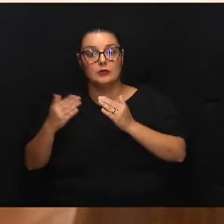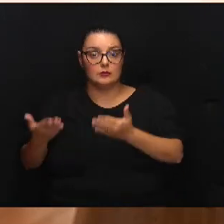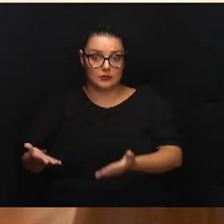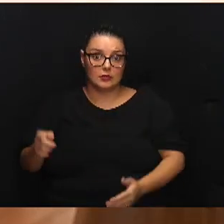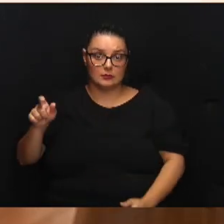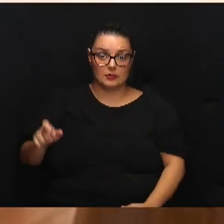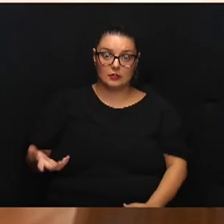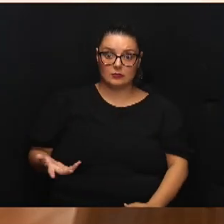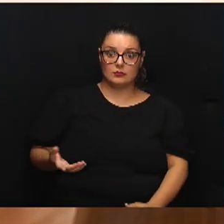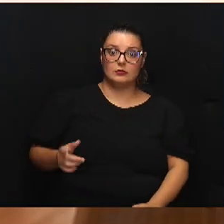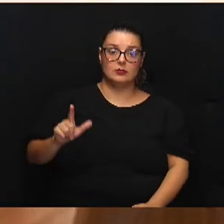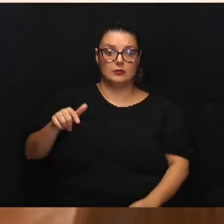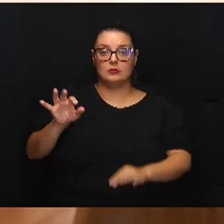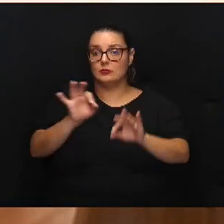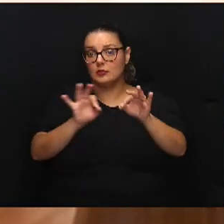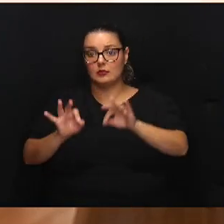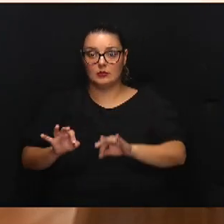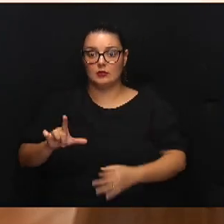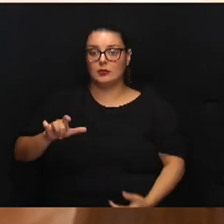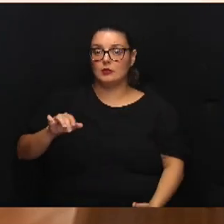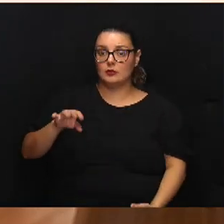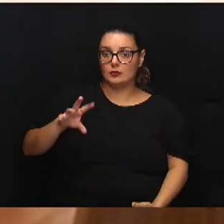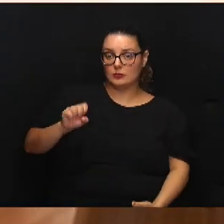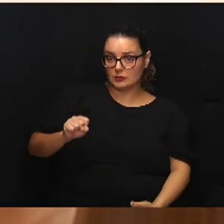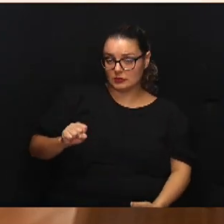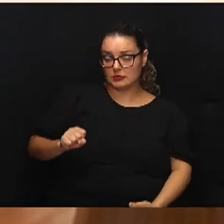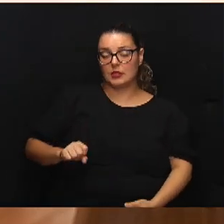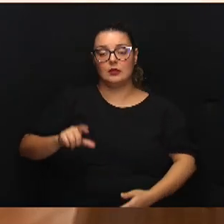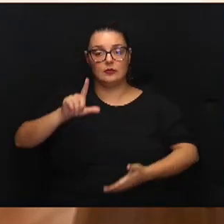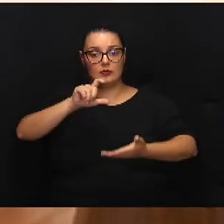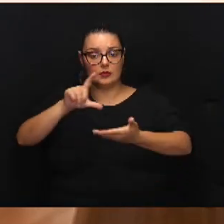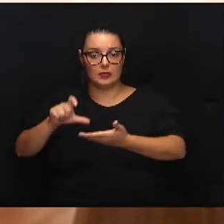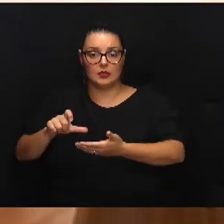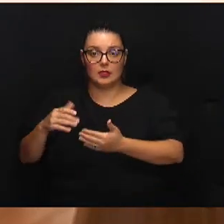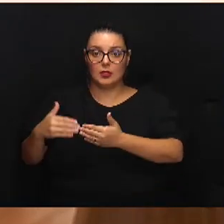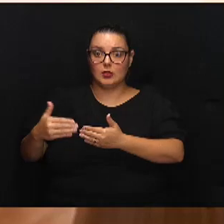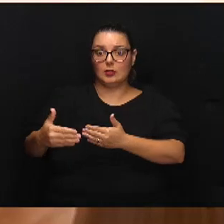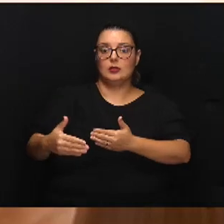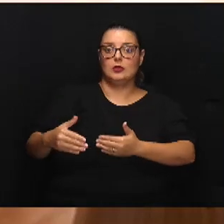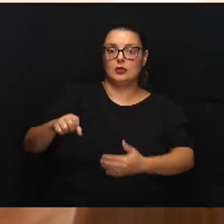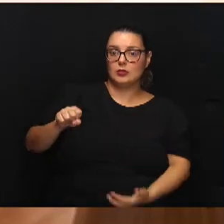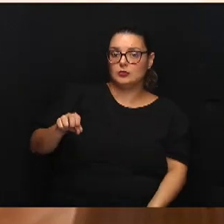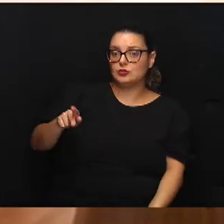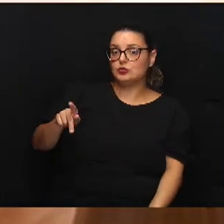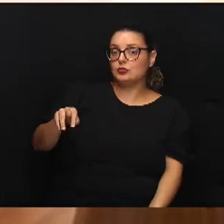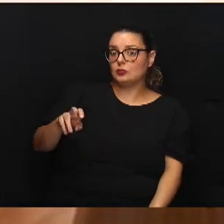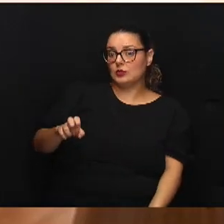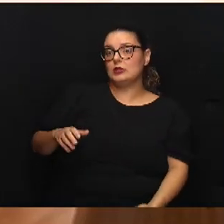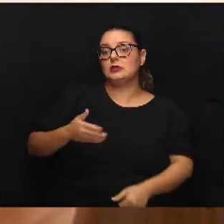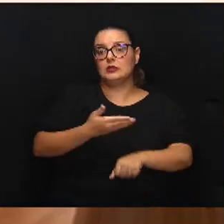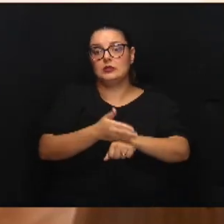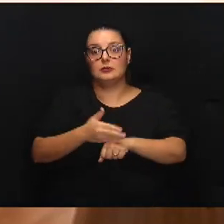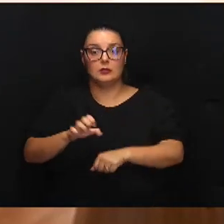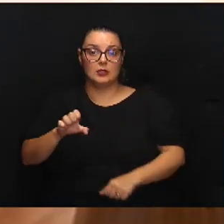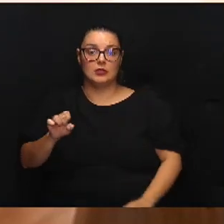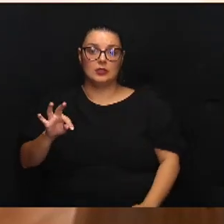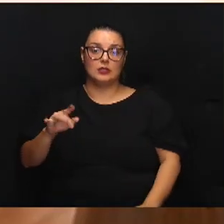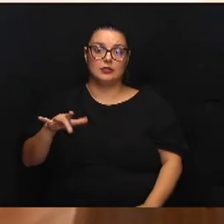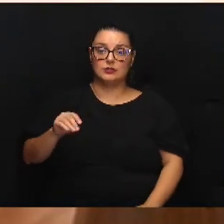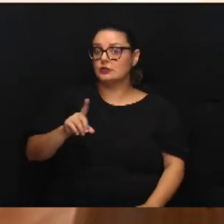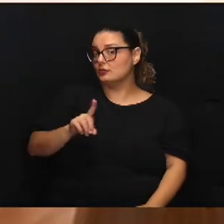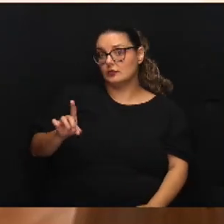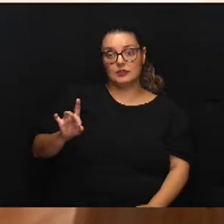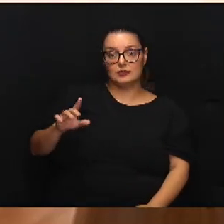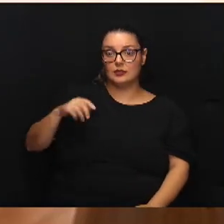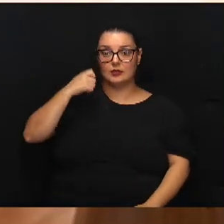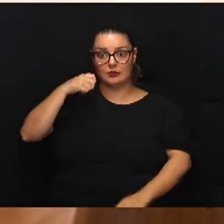E depois eu monto vários looks, fotografo, e a partir dali ela é como se fosse um super treinamento de estilo. Então, não é só para artista, pelo